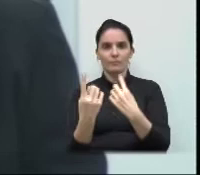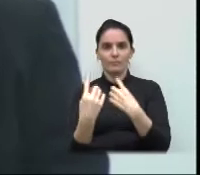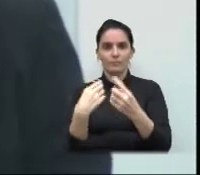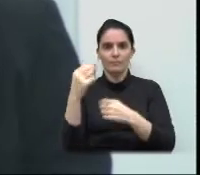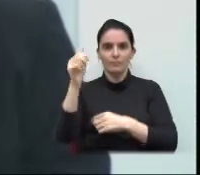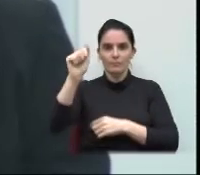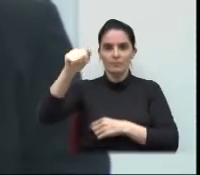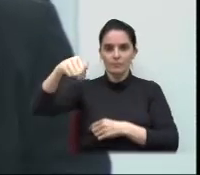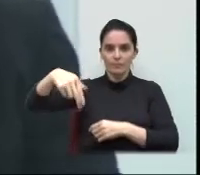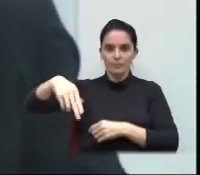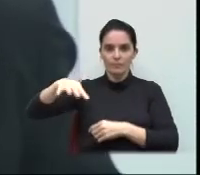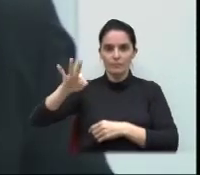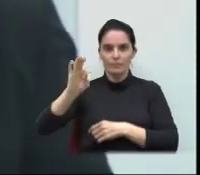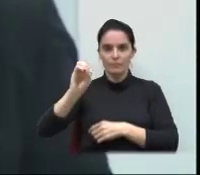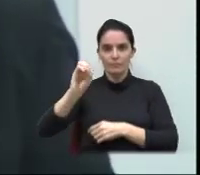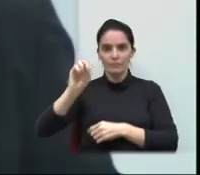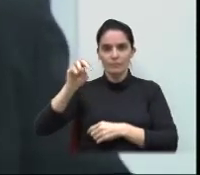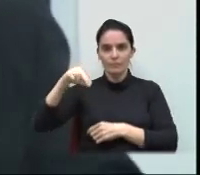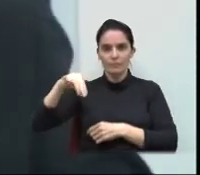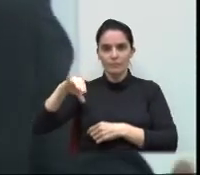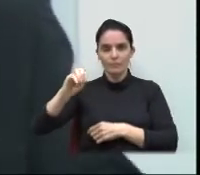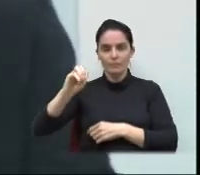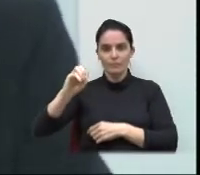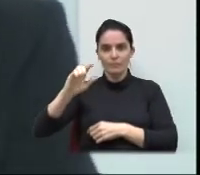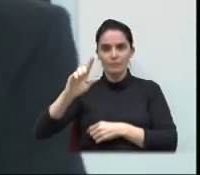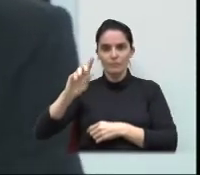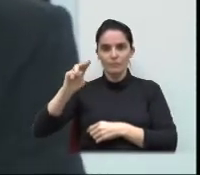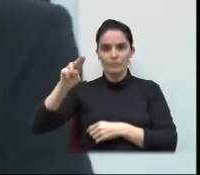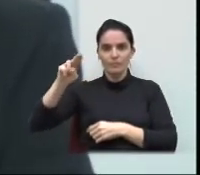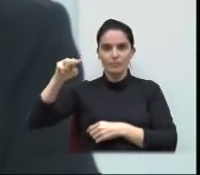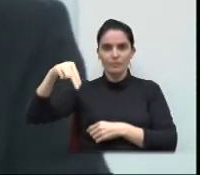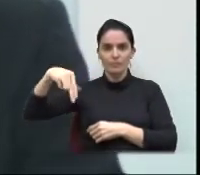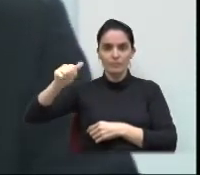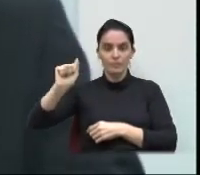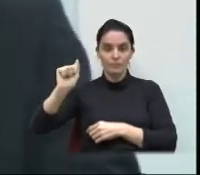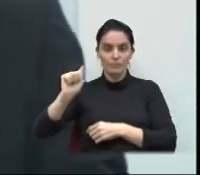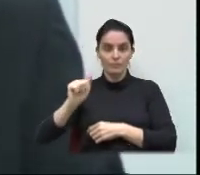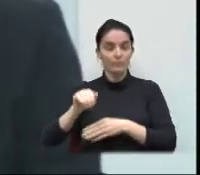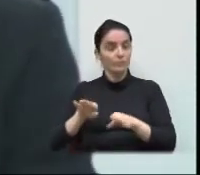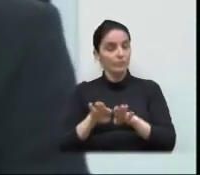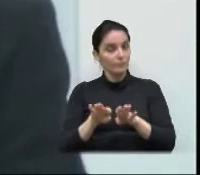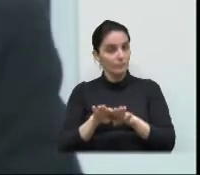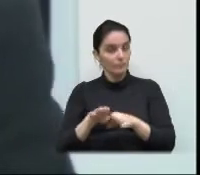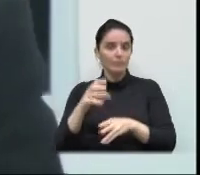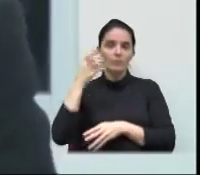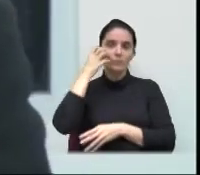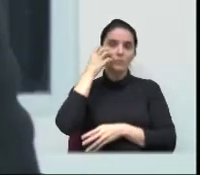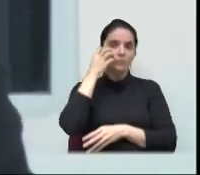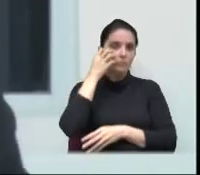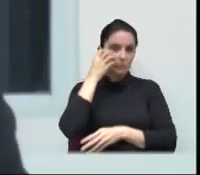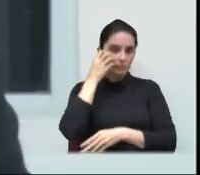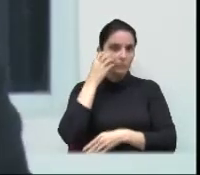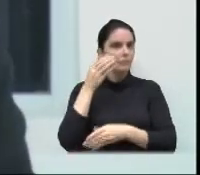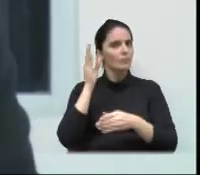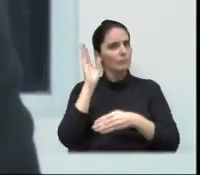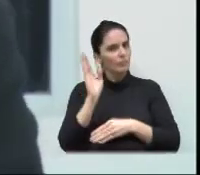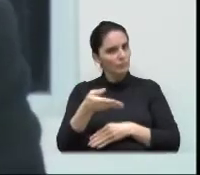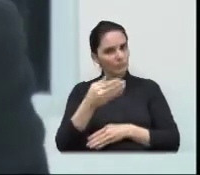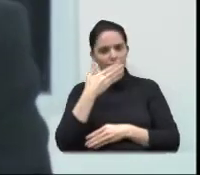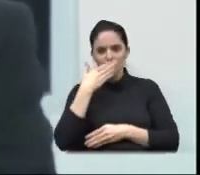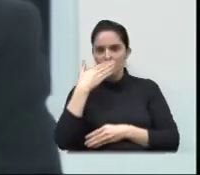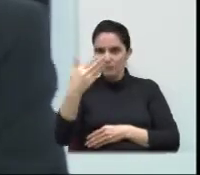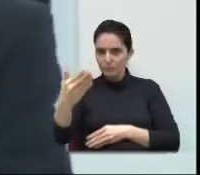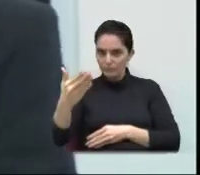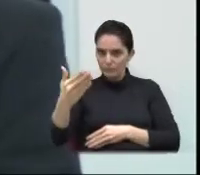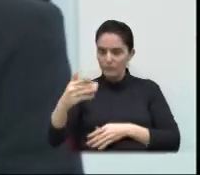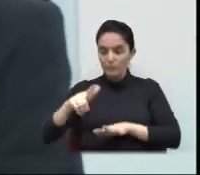né? Inclusive o doutor Marcelo Rossi já havia pedido anteriormente até a limpeza daquele